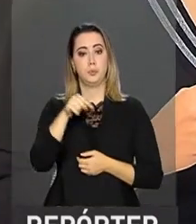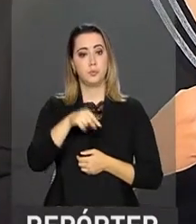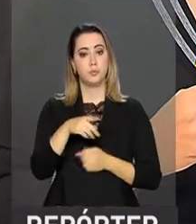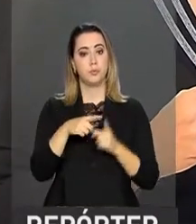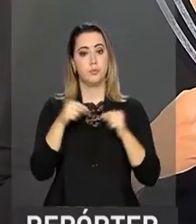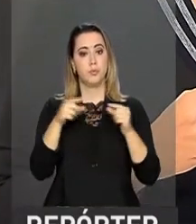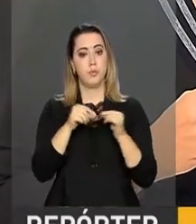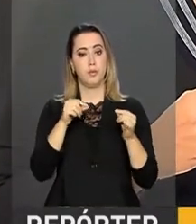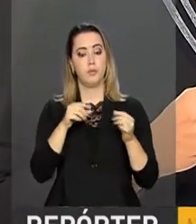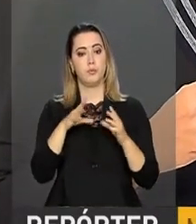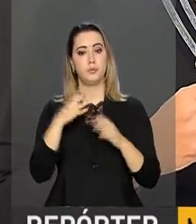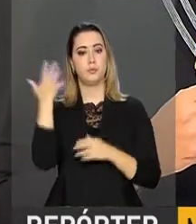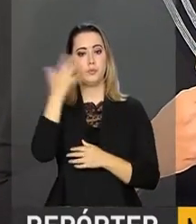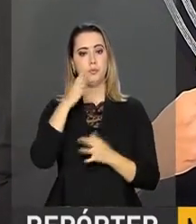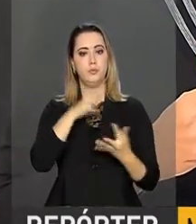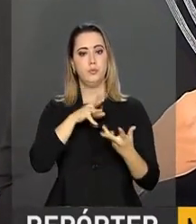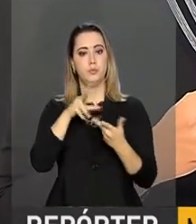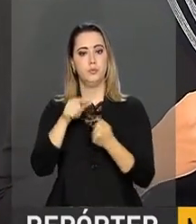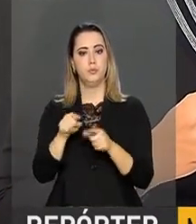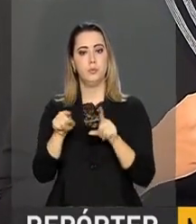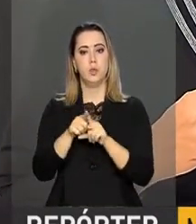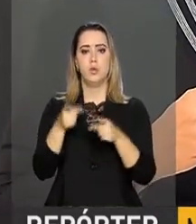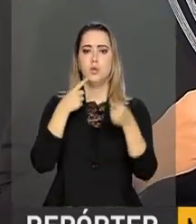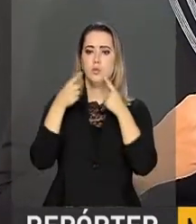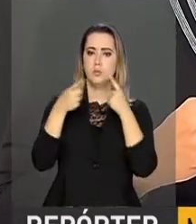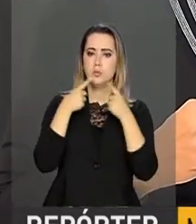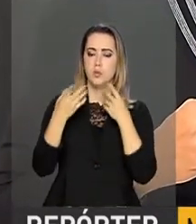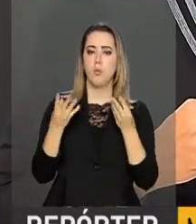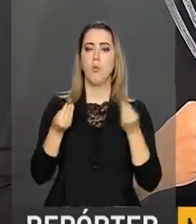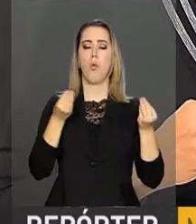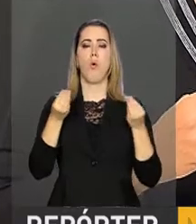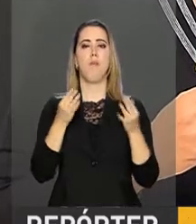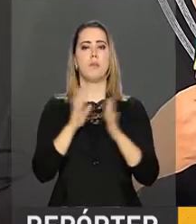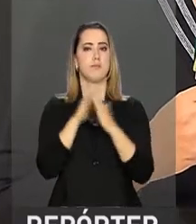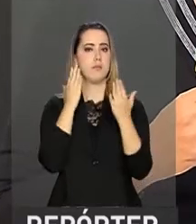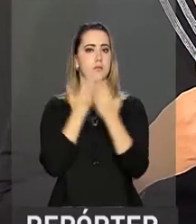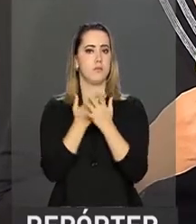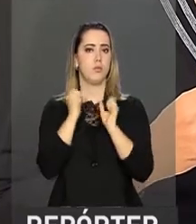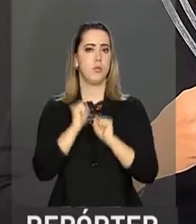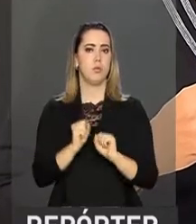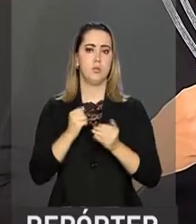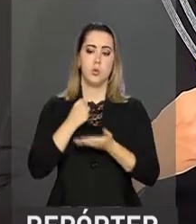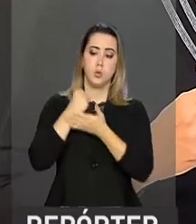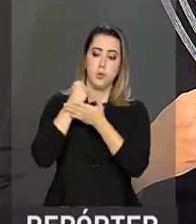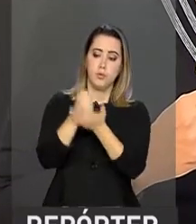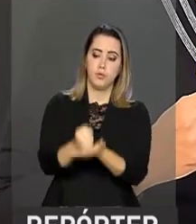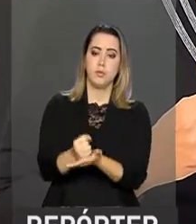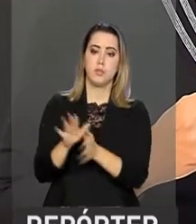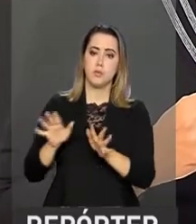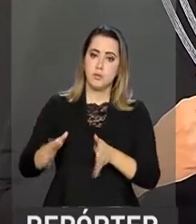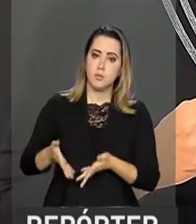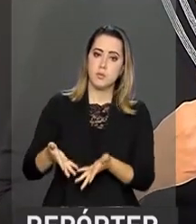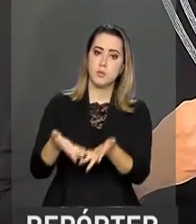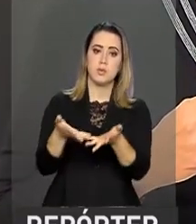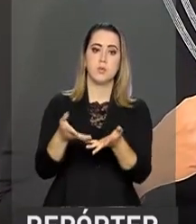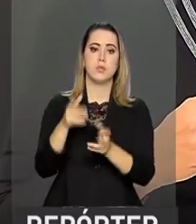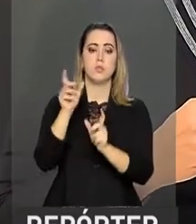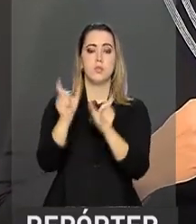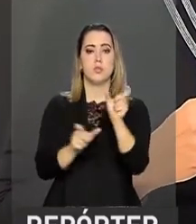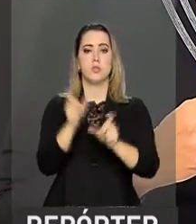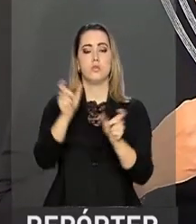seminário internacional, num debate sobre o que as escolas podem oferecer como incentivo aos alunos